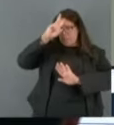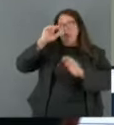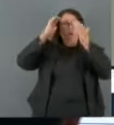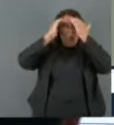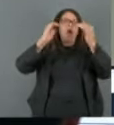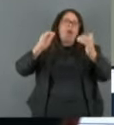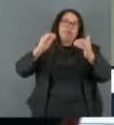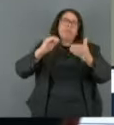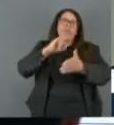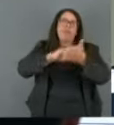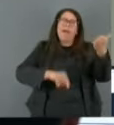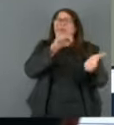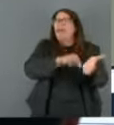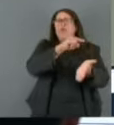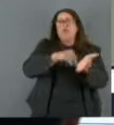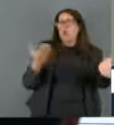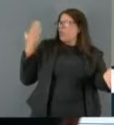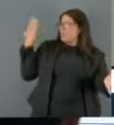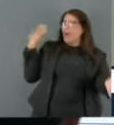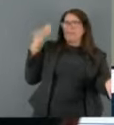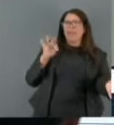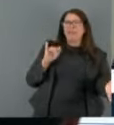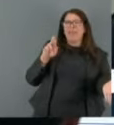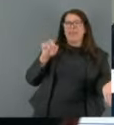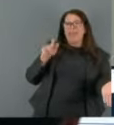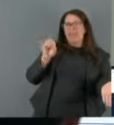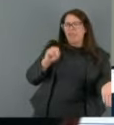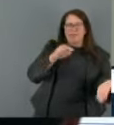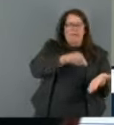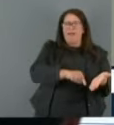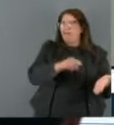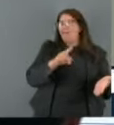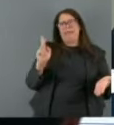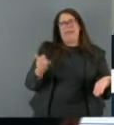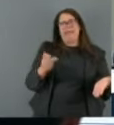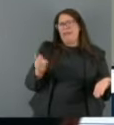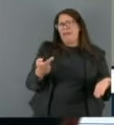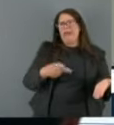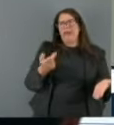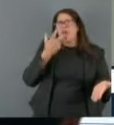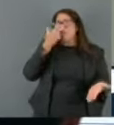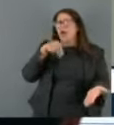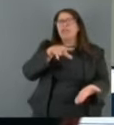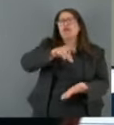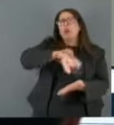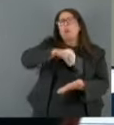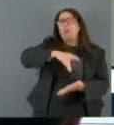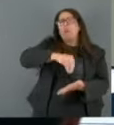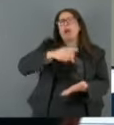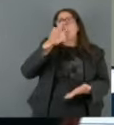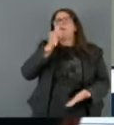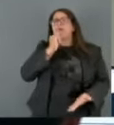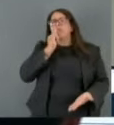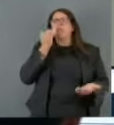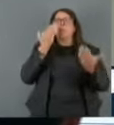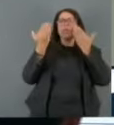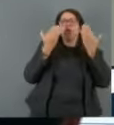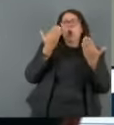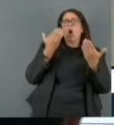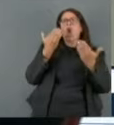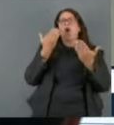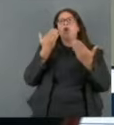esse documento, era uma farsa, era um documento padrão, era mimeografado, xerografado, em que se manifestava um psicólogo, um assistente social,